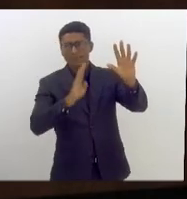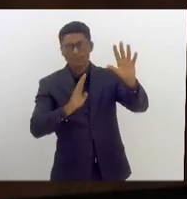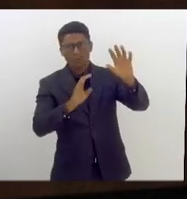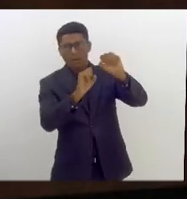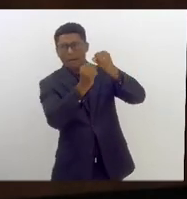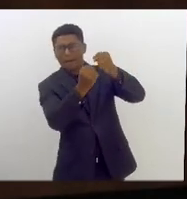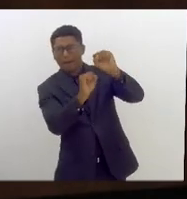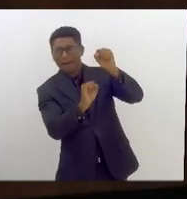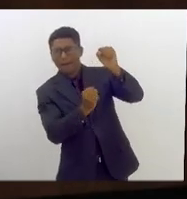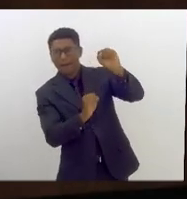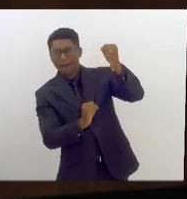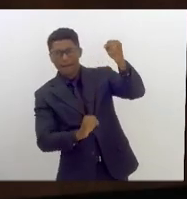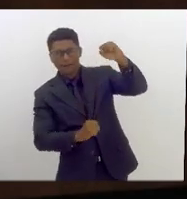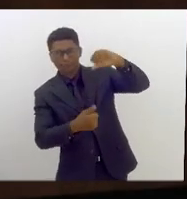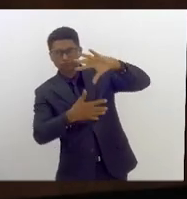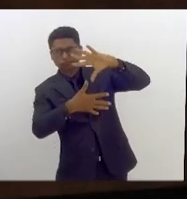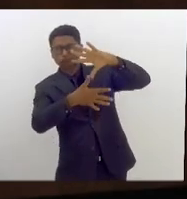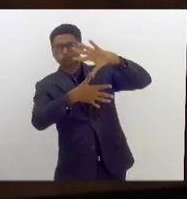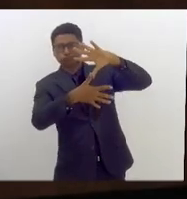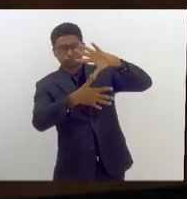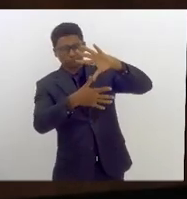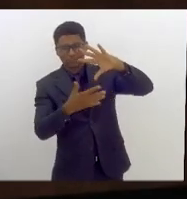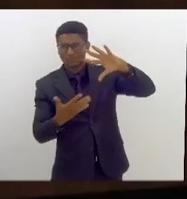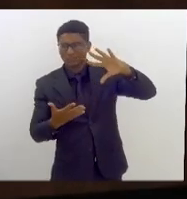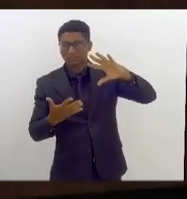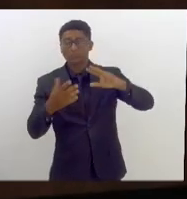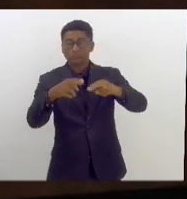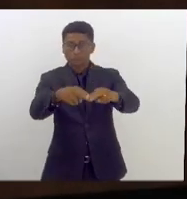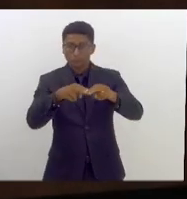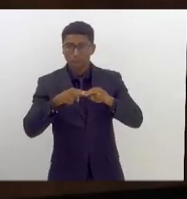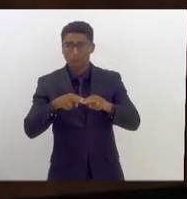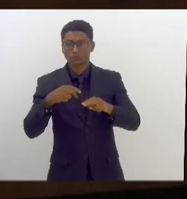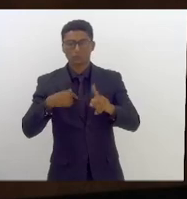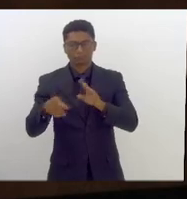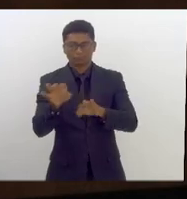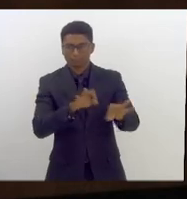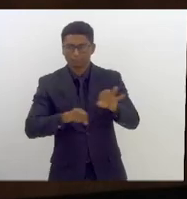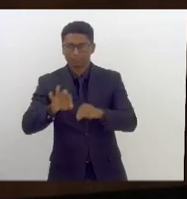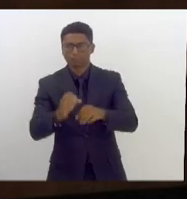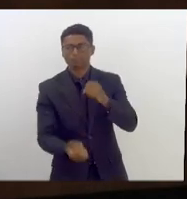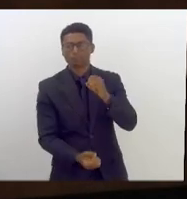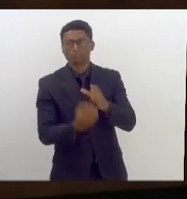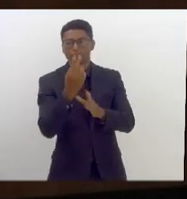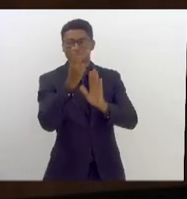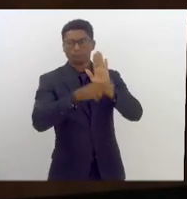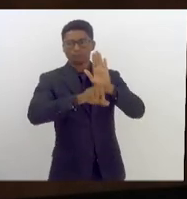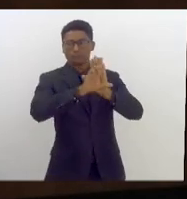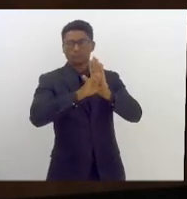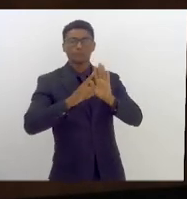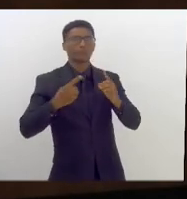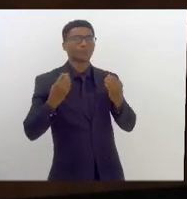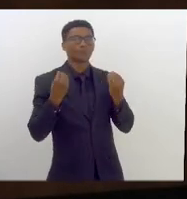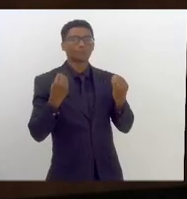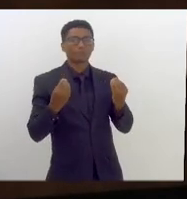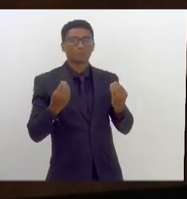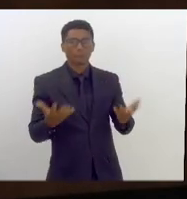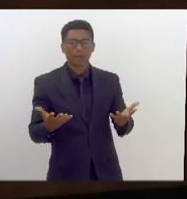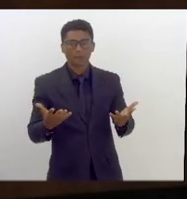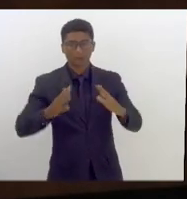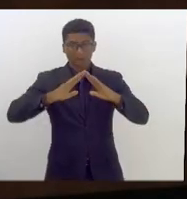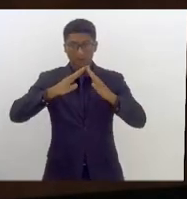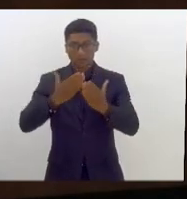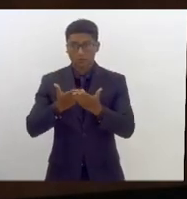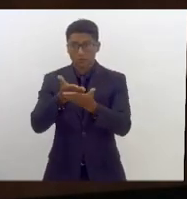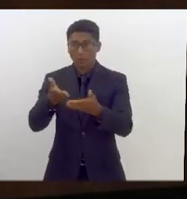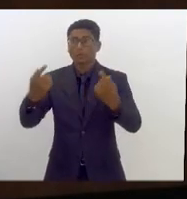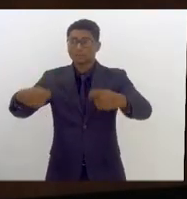se incomodar com essas coisas. Então, por isso eu fiz esse projeto, para que seja lembrado nas escolas do que nós temos de riqueza que não